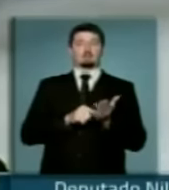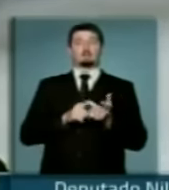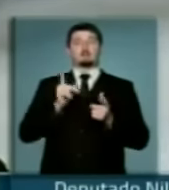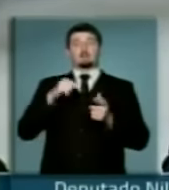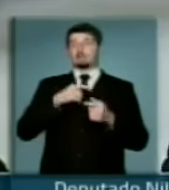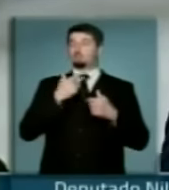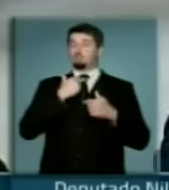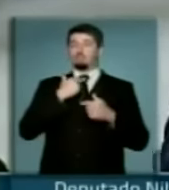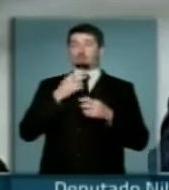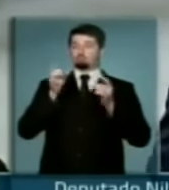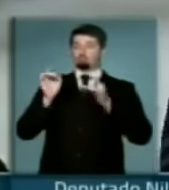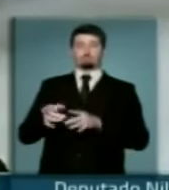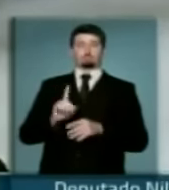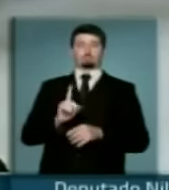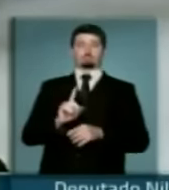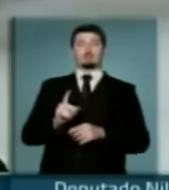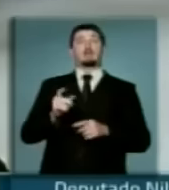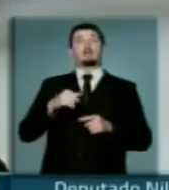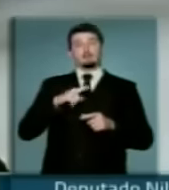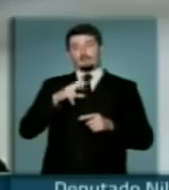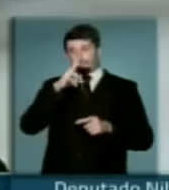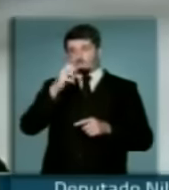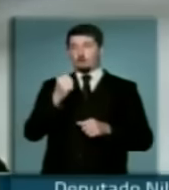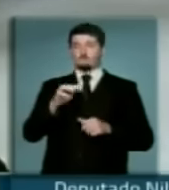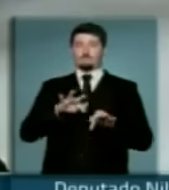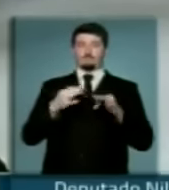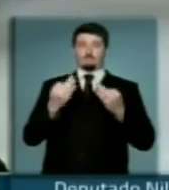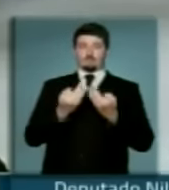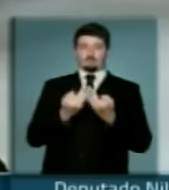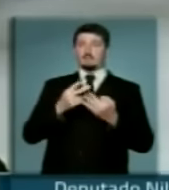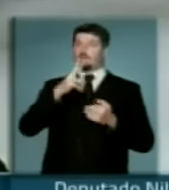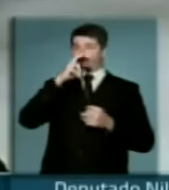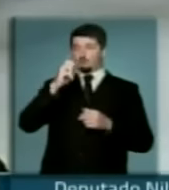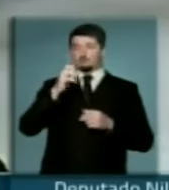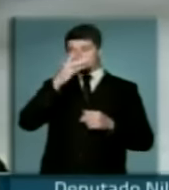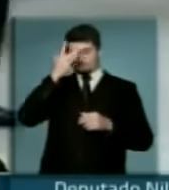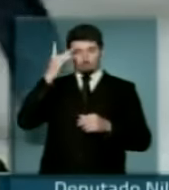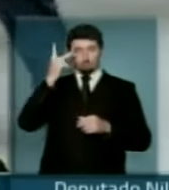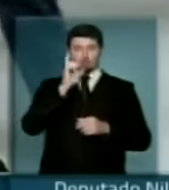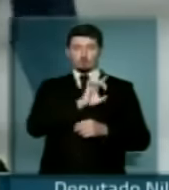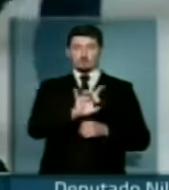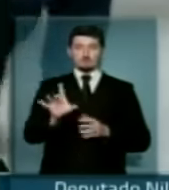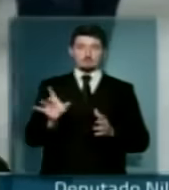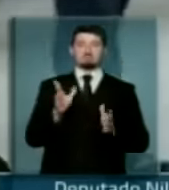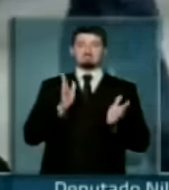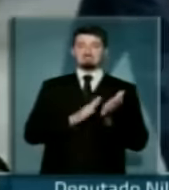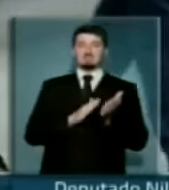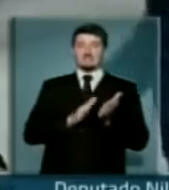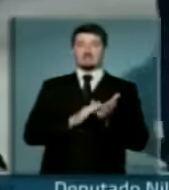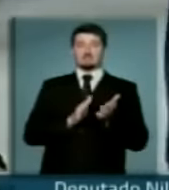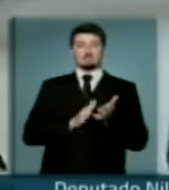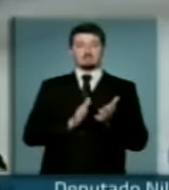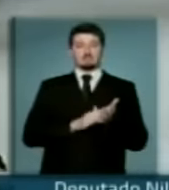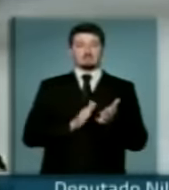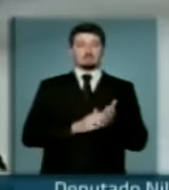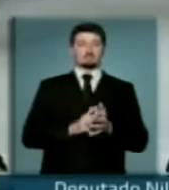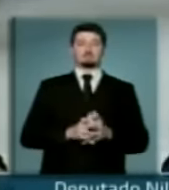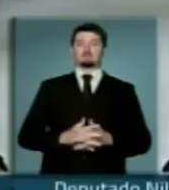que fortalecem a família e fortalecem o ser humano. Então, parabéns. Com